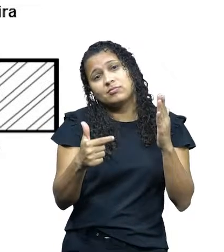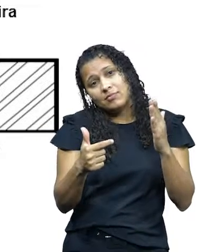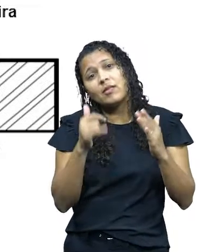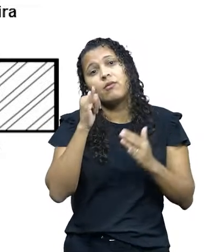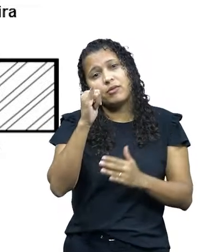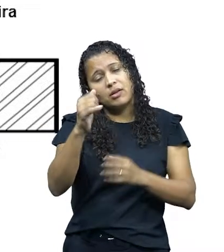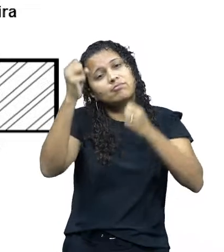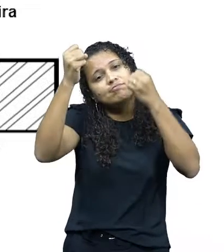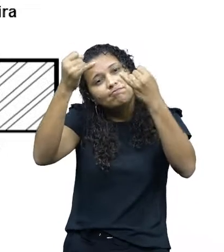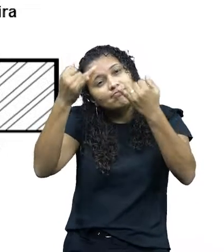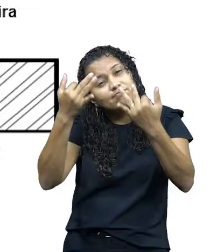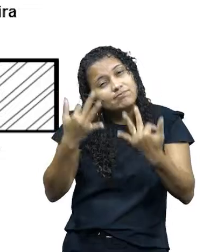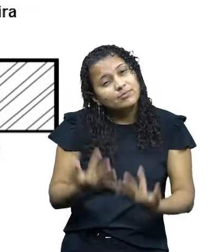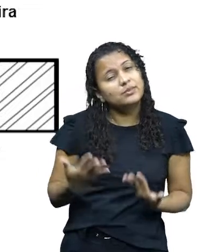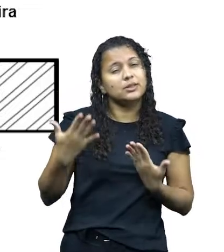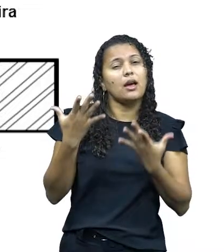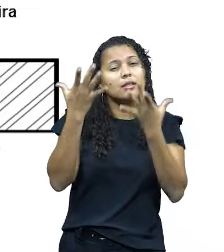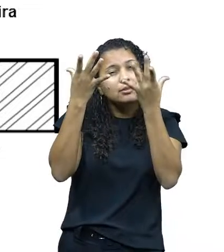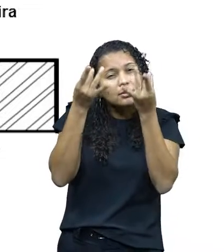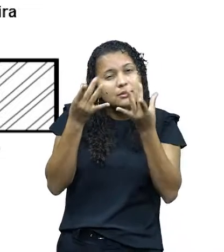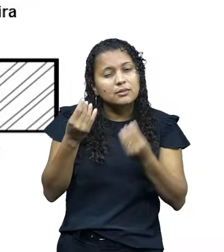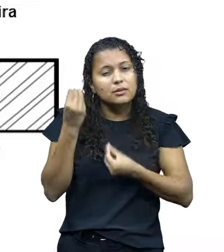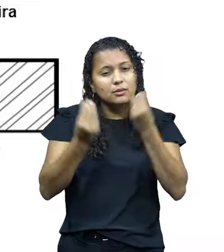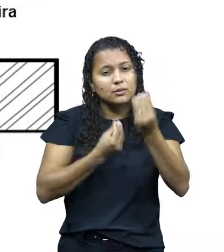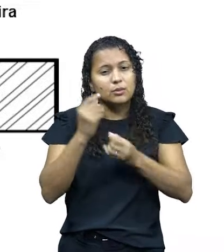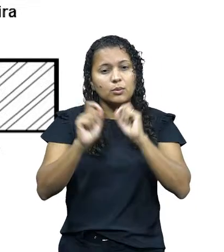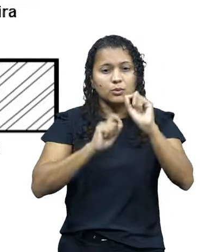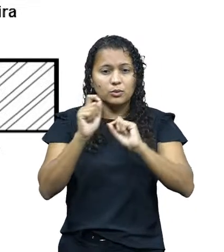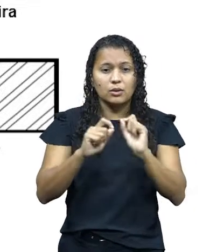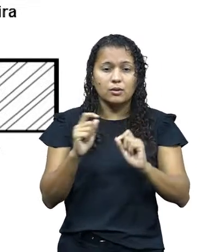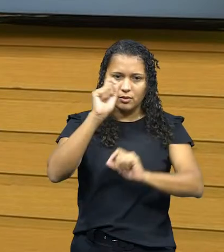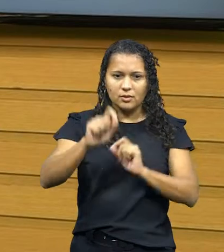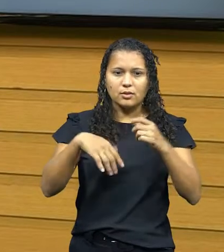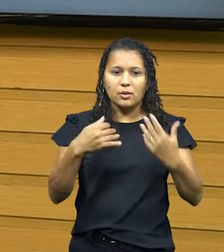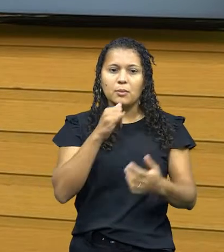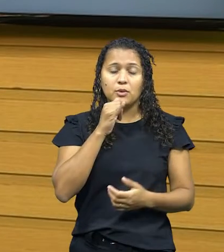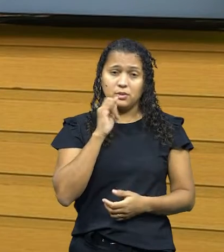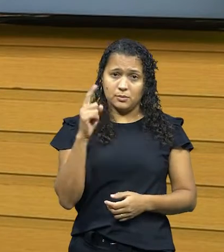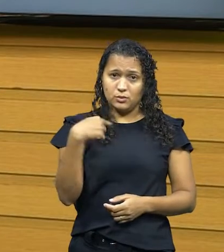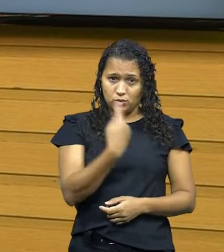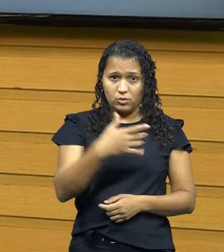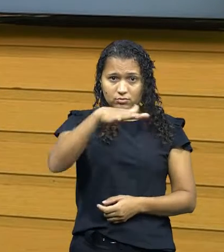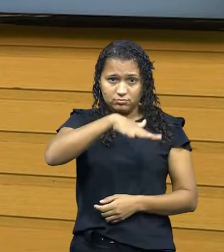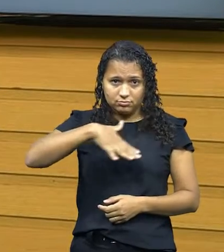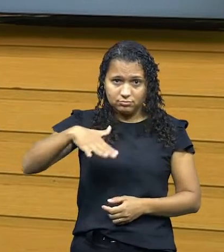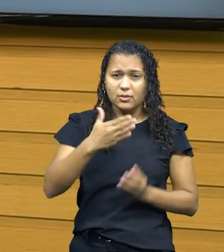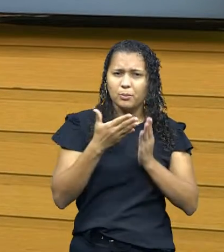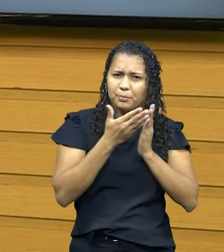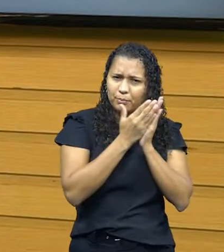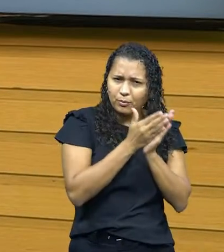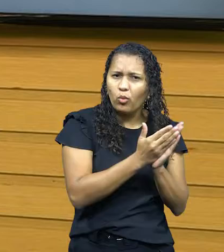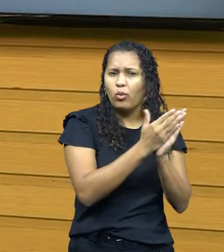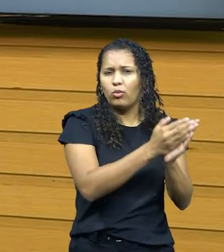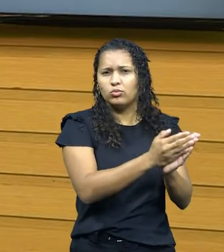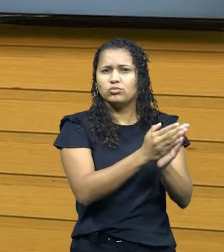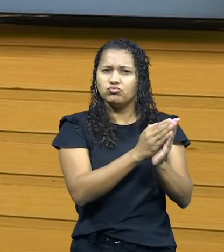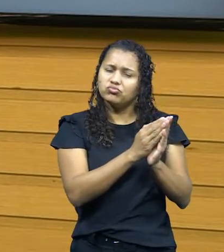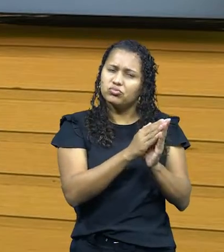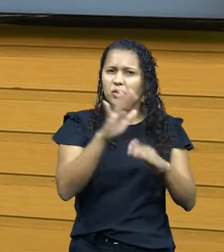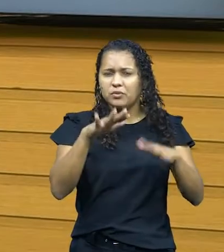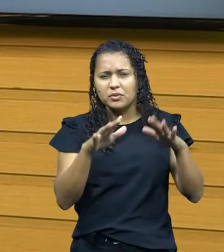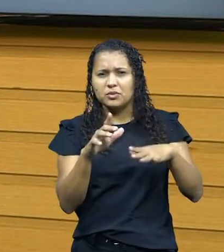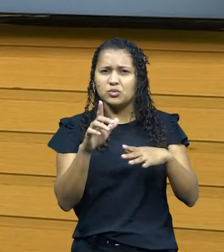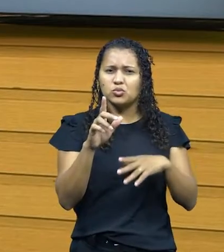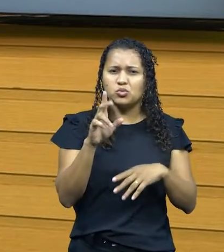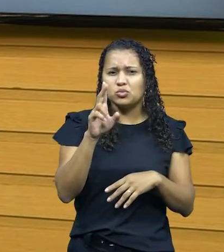literatura, aí a gente vai lá e explicar lá naquele desenho o que é. Nós que somos da área portuária,